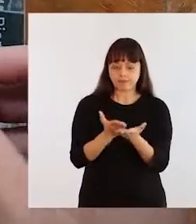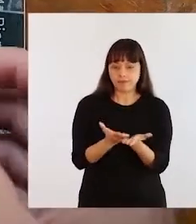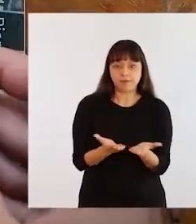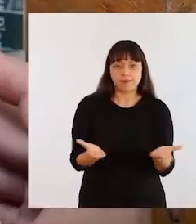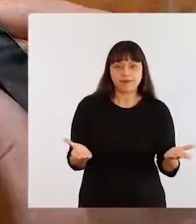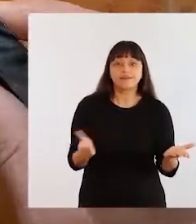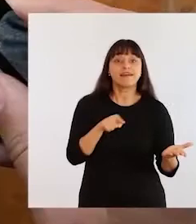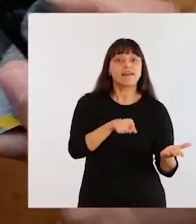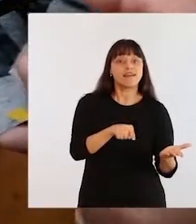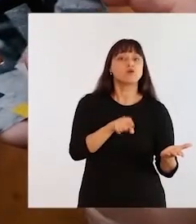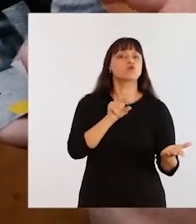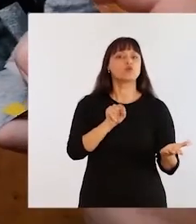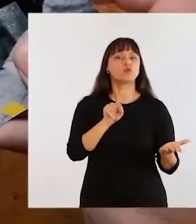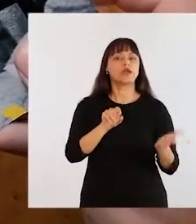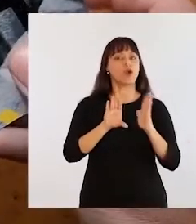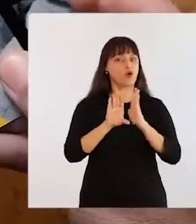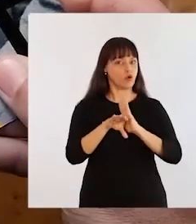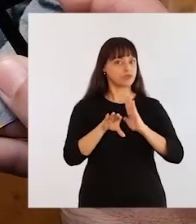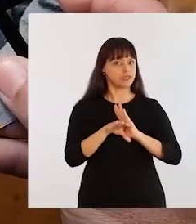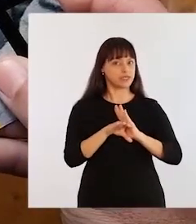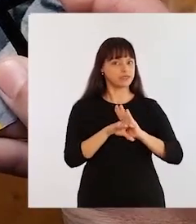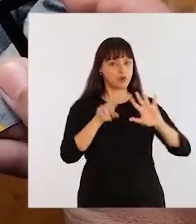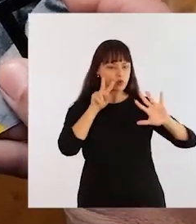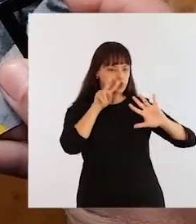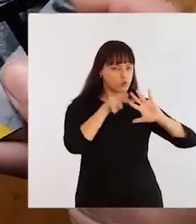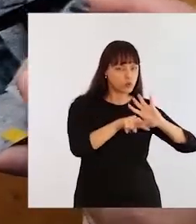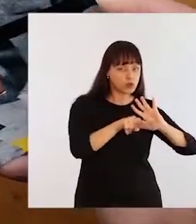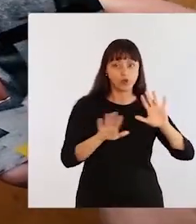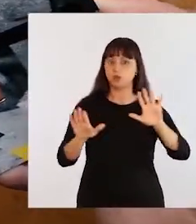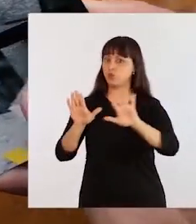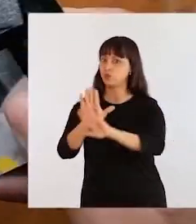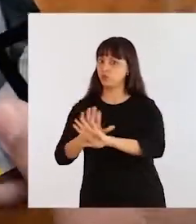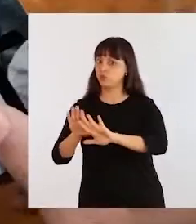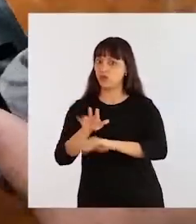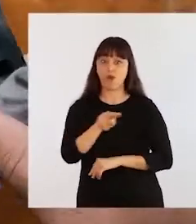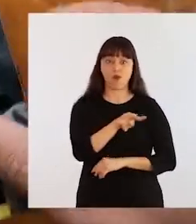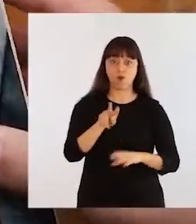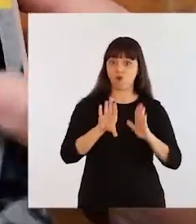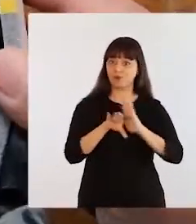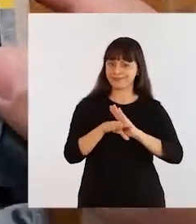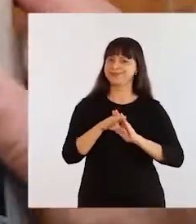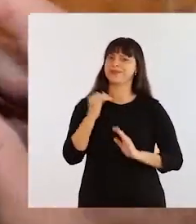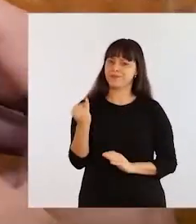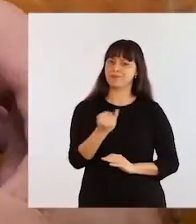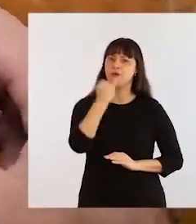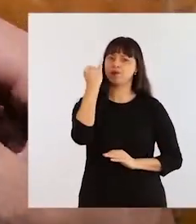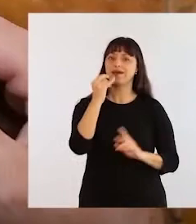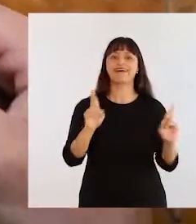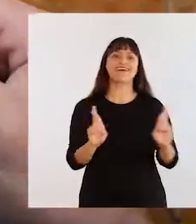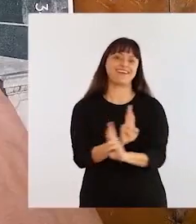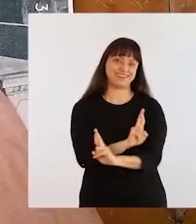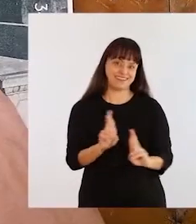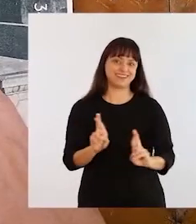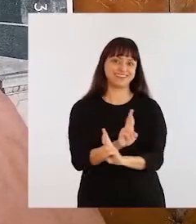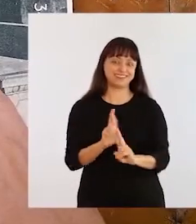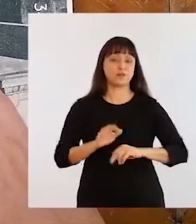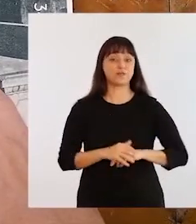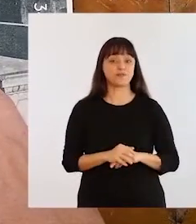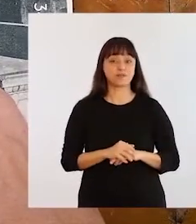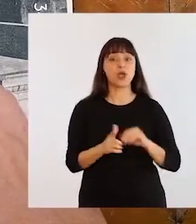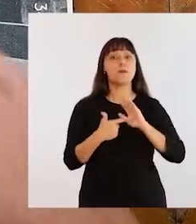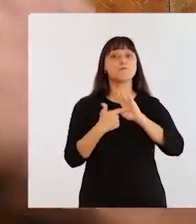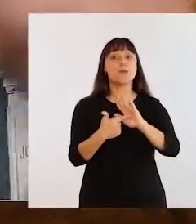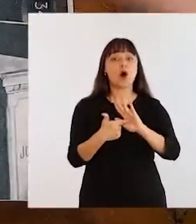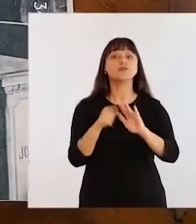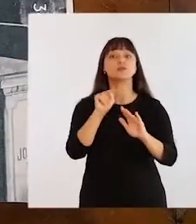A elaboração da estrutura da publicação foi inspirada nos conceitos de transparência e opacidade, centrais para o que Glissant entende por